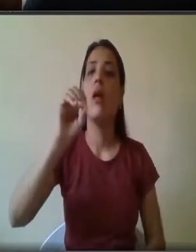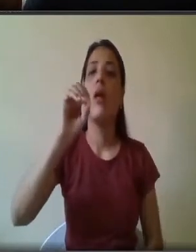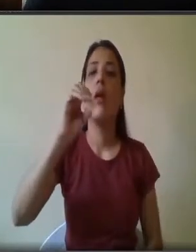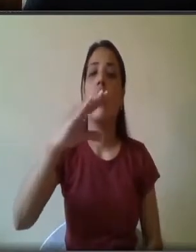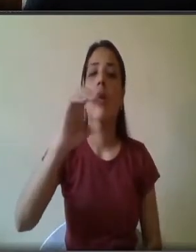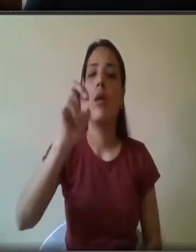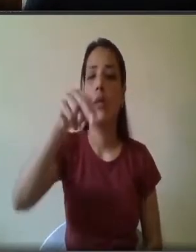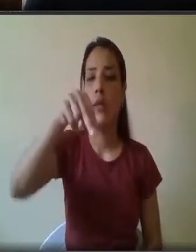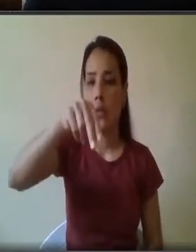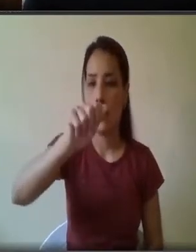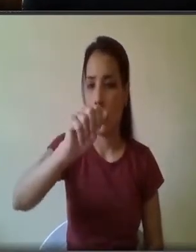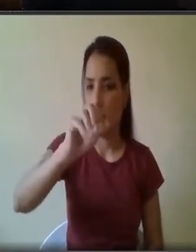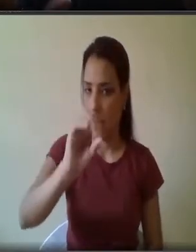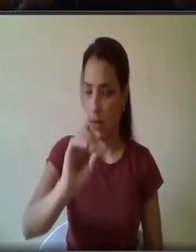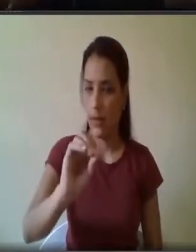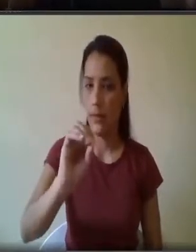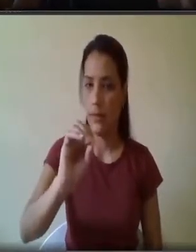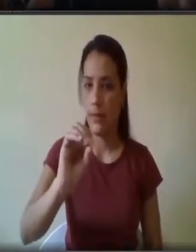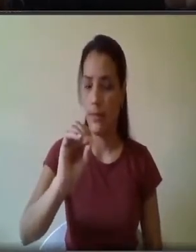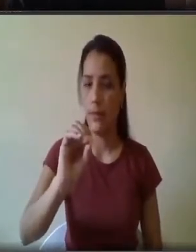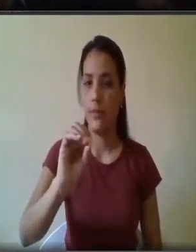Quando isso aqui fechou,